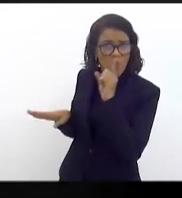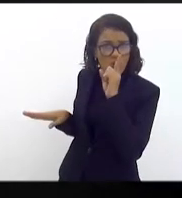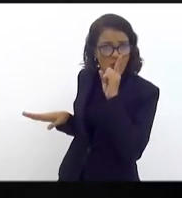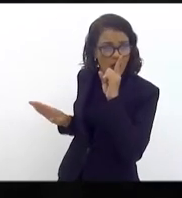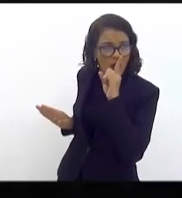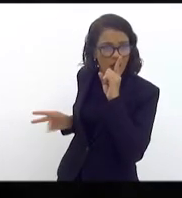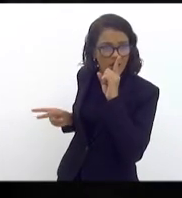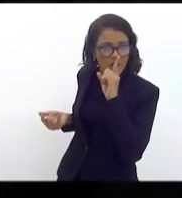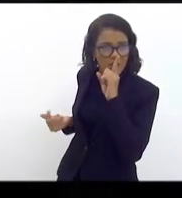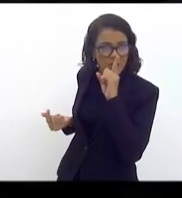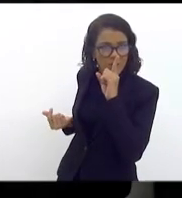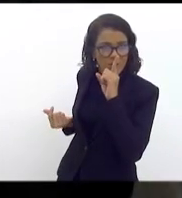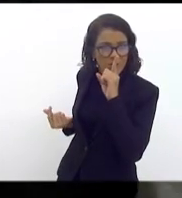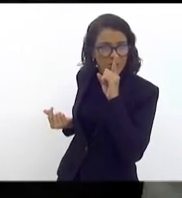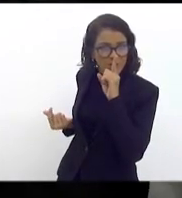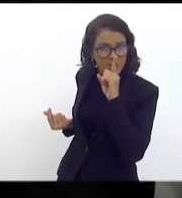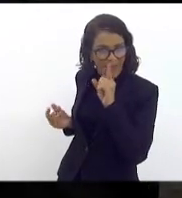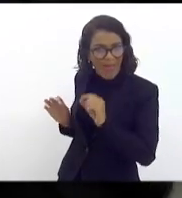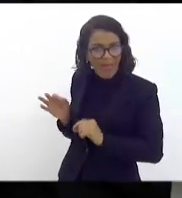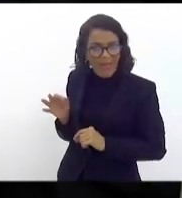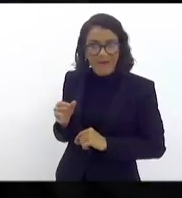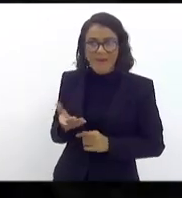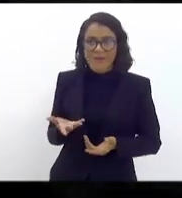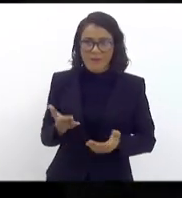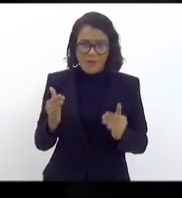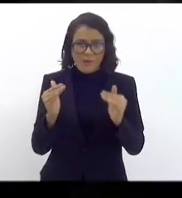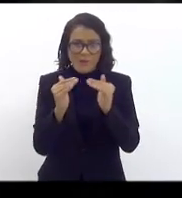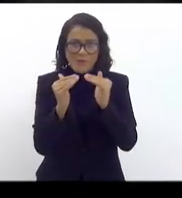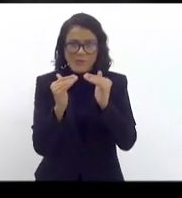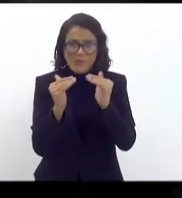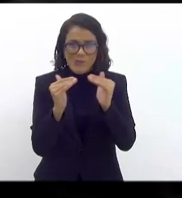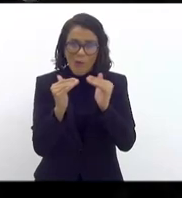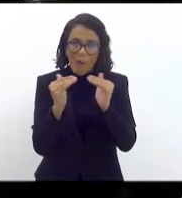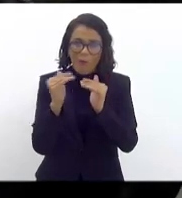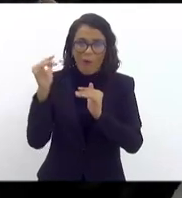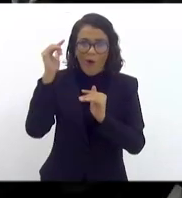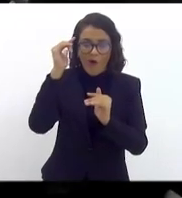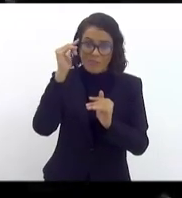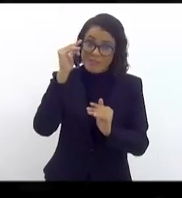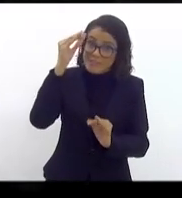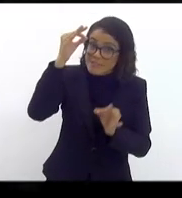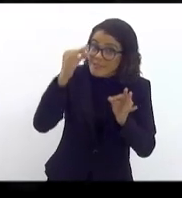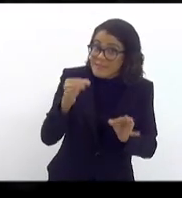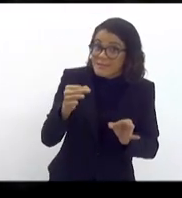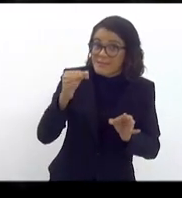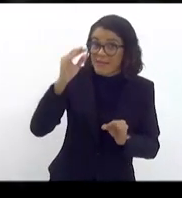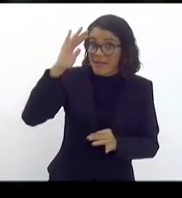que com este retido? Esta é a pergunta. Doutor, o senhor concorda que